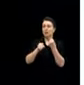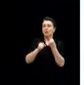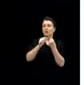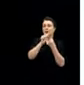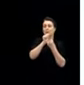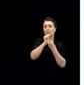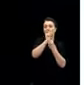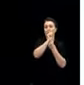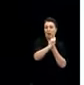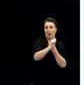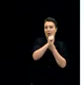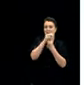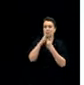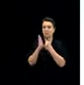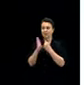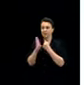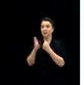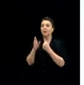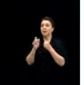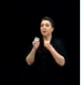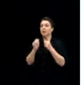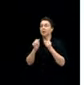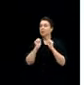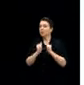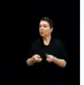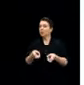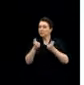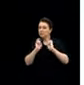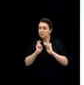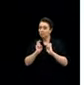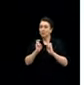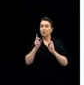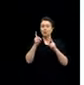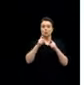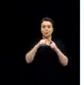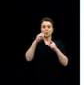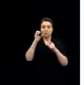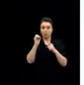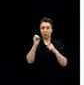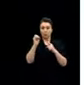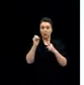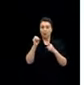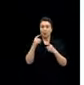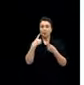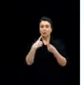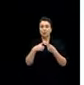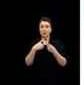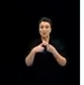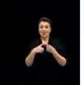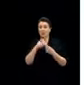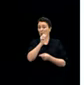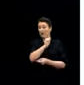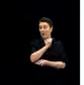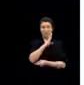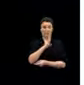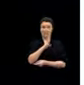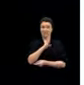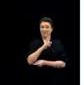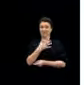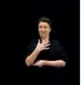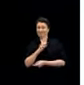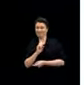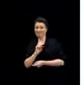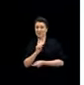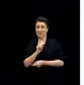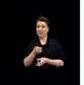e anti-B. E ele só pode receber pessoas do tipo O, porque ele não se bate muito com A e nem com B. Então, ele